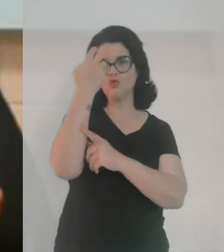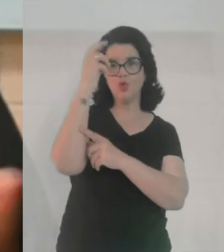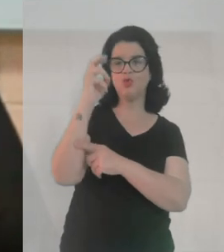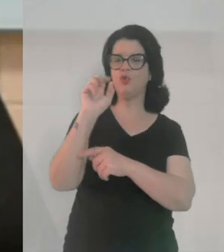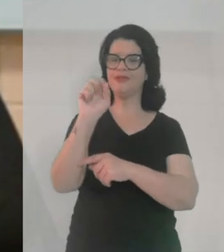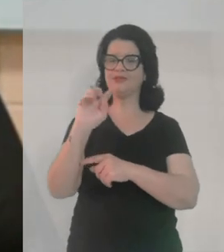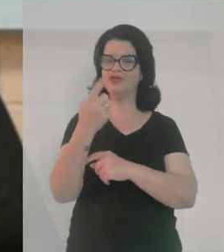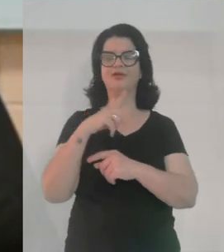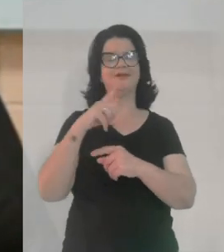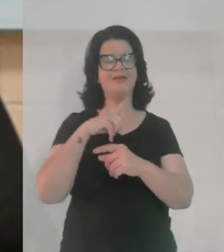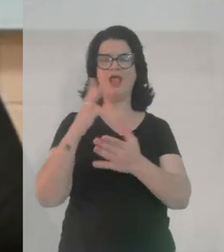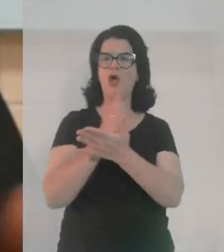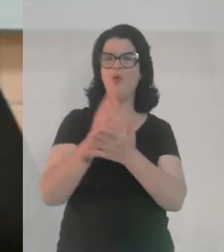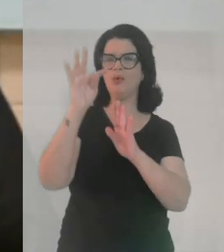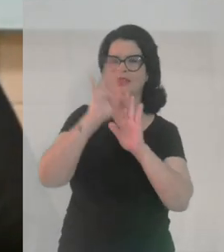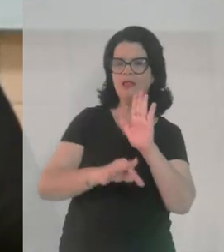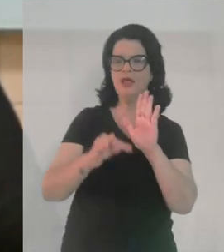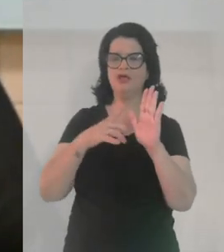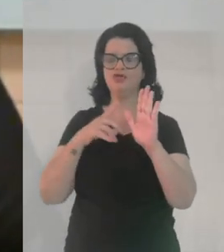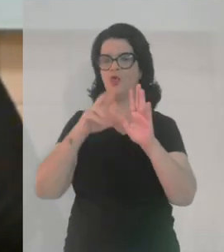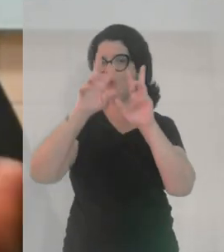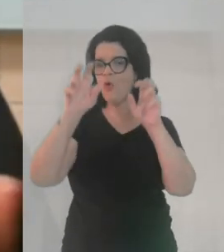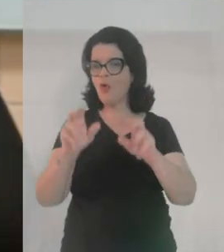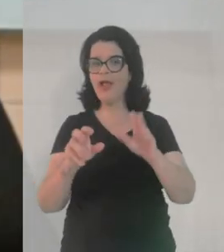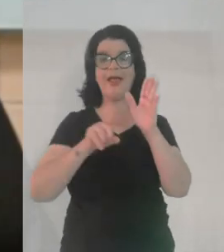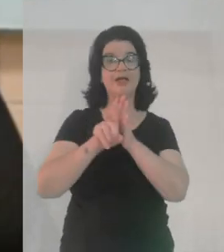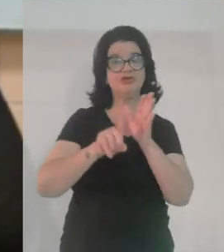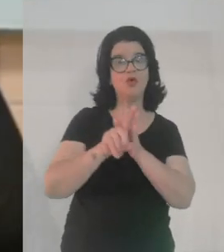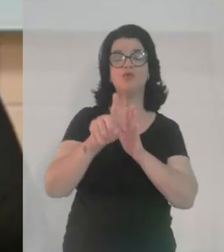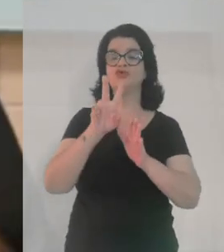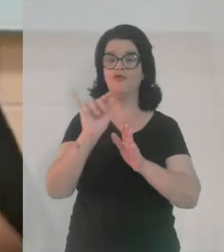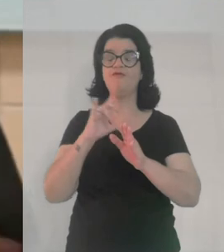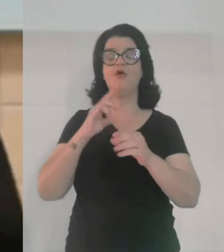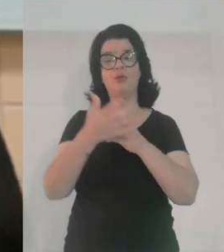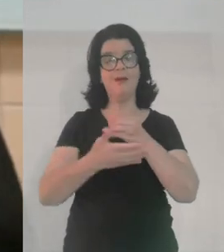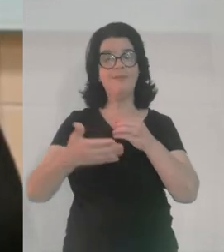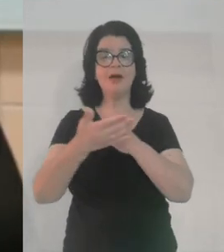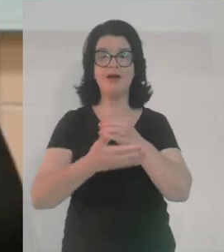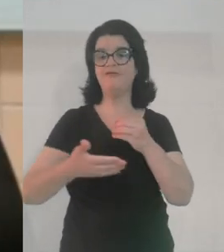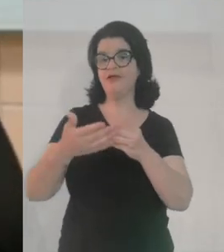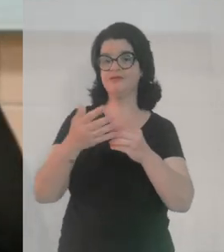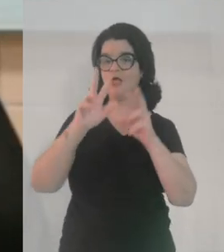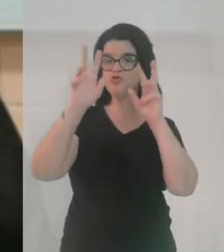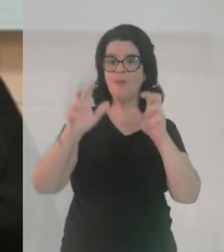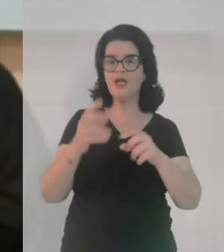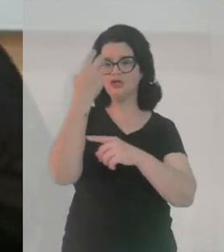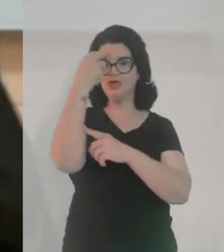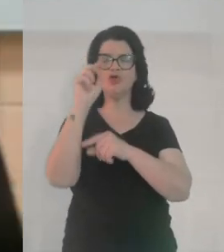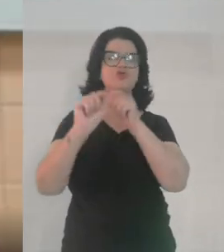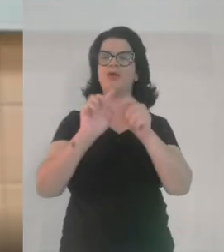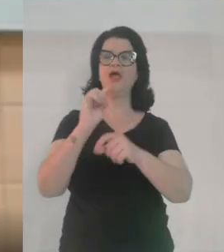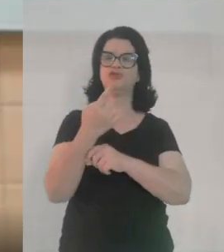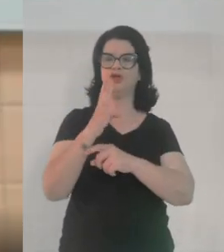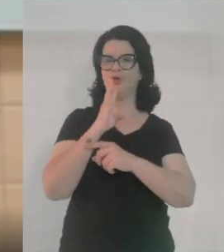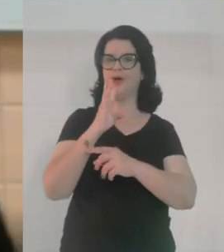gente tem um determinado texto cujas questões vão versar sobre as questões culturais, o que é que a